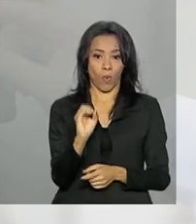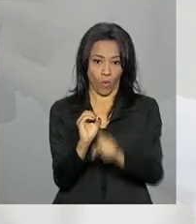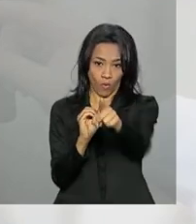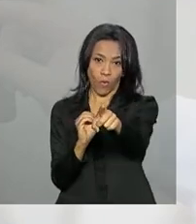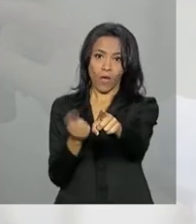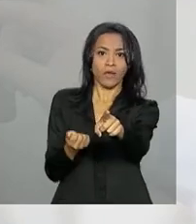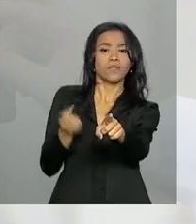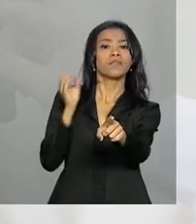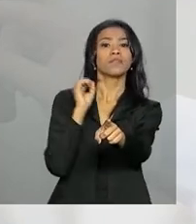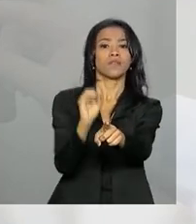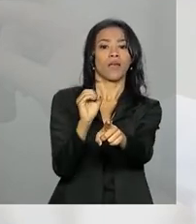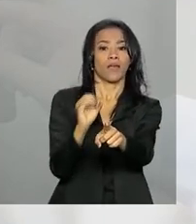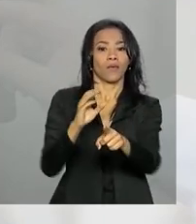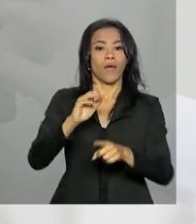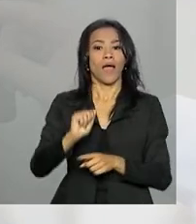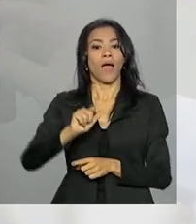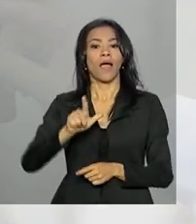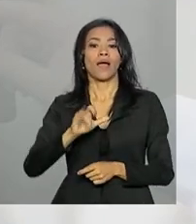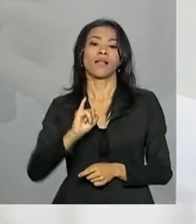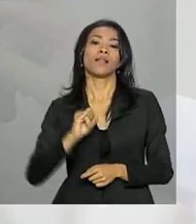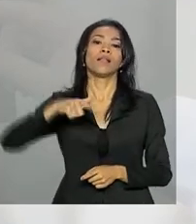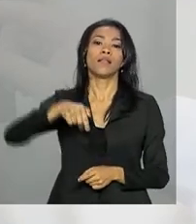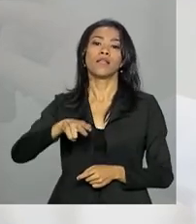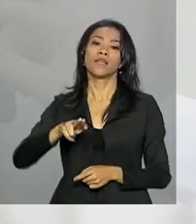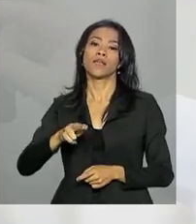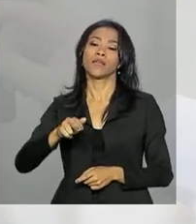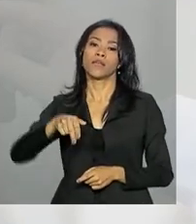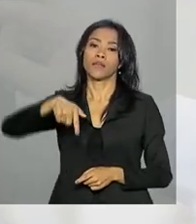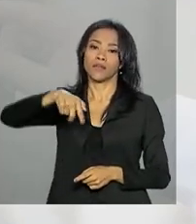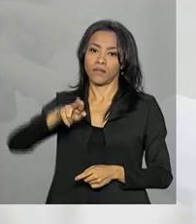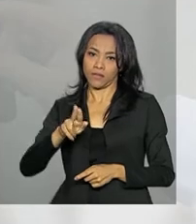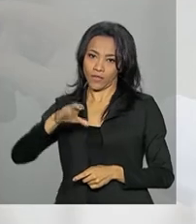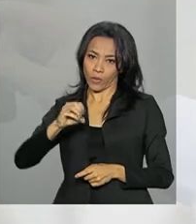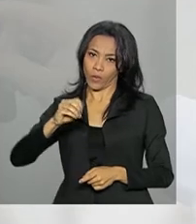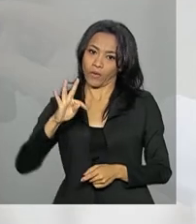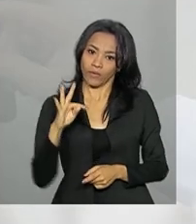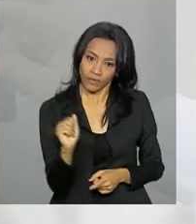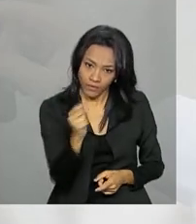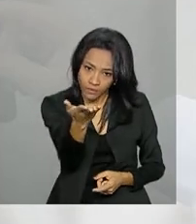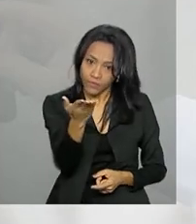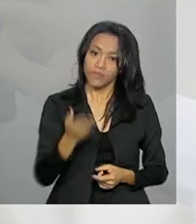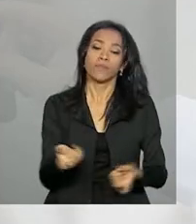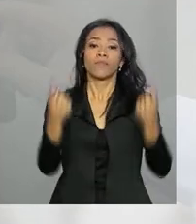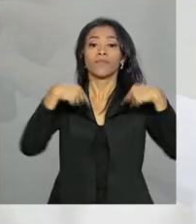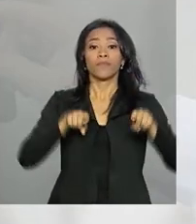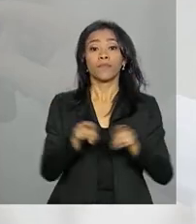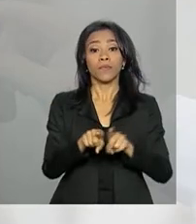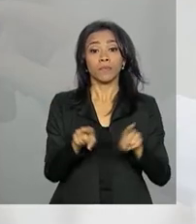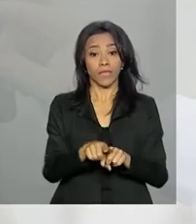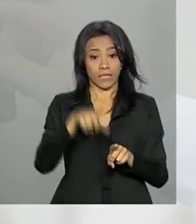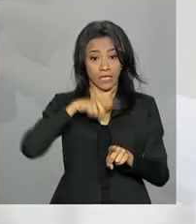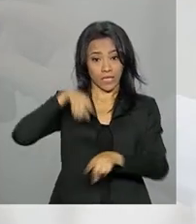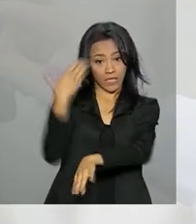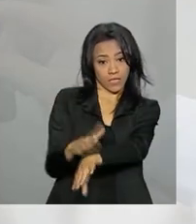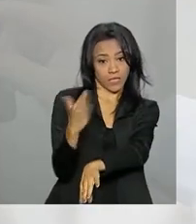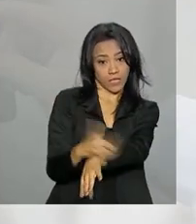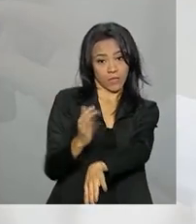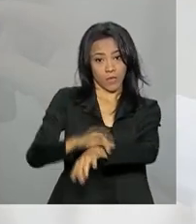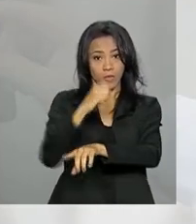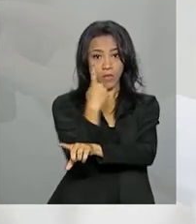investimento estimado de 250 milhões de dólares nos próximos dois anos está previsto treinamento de